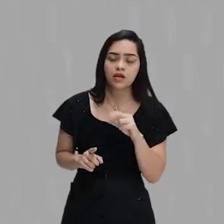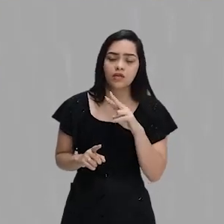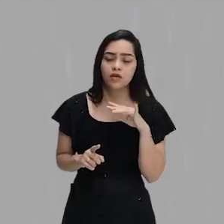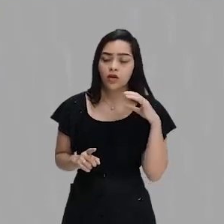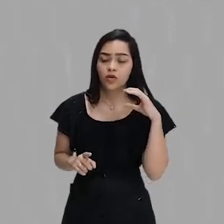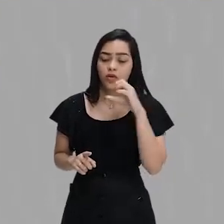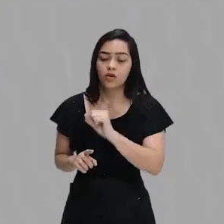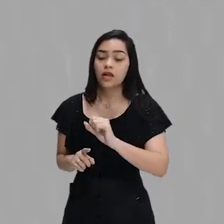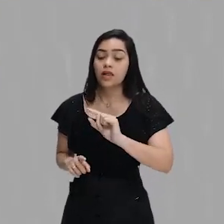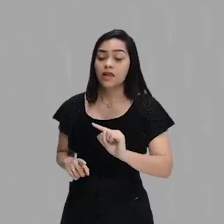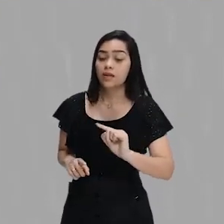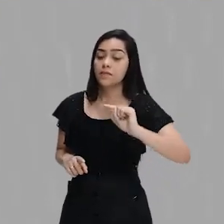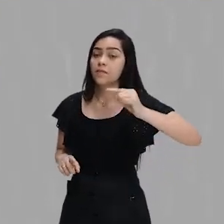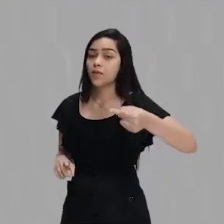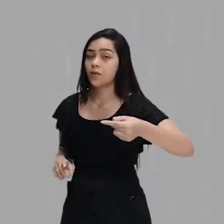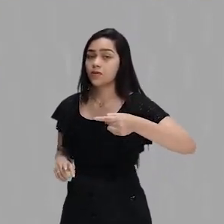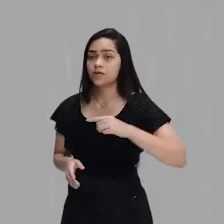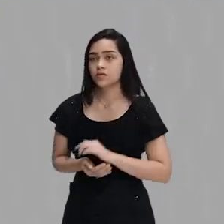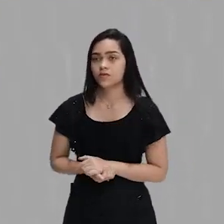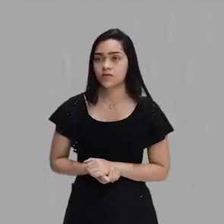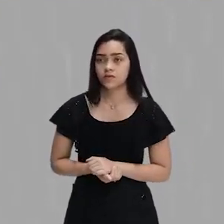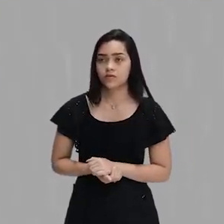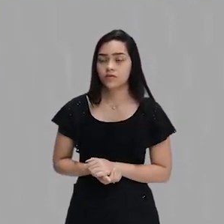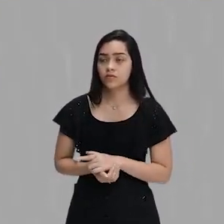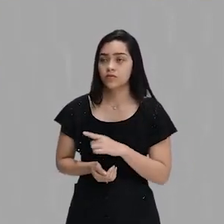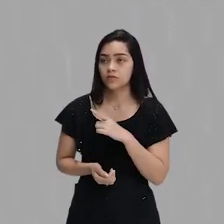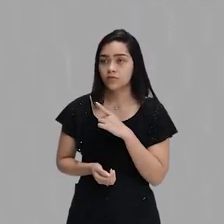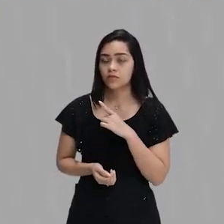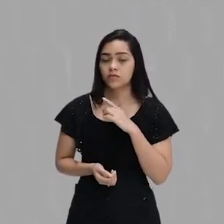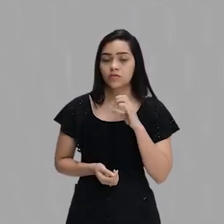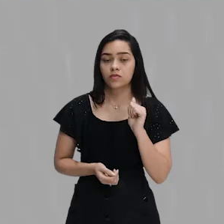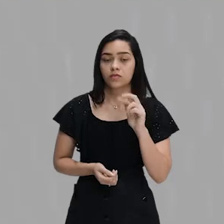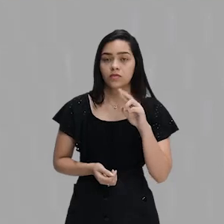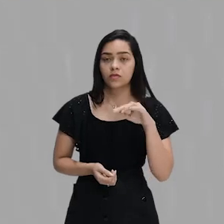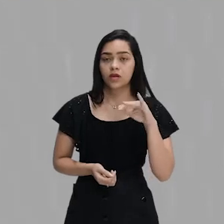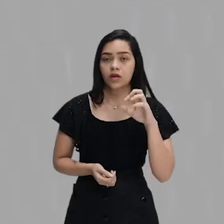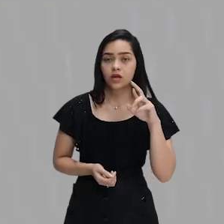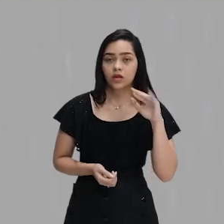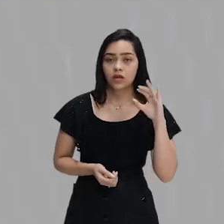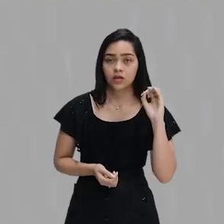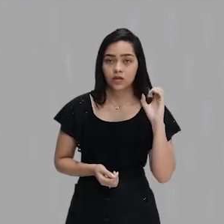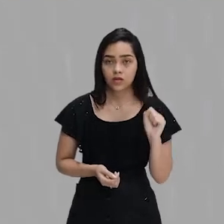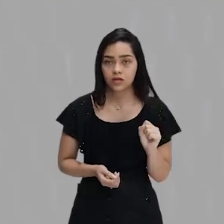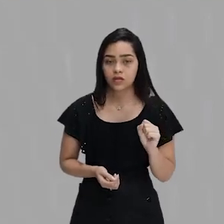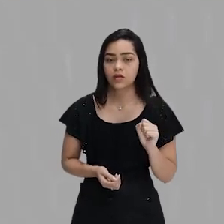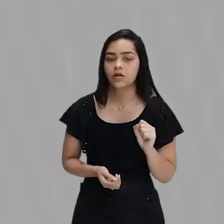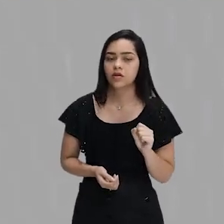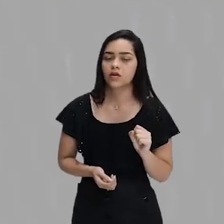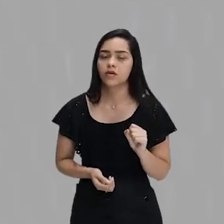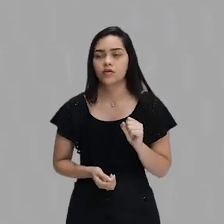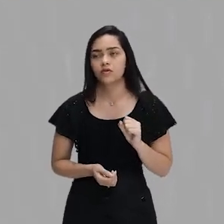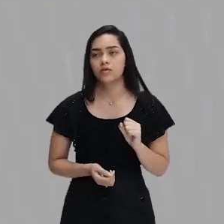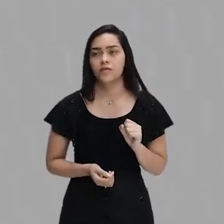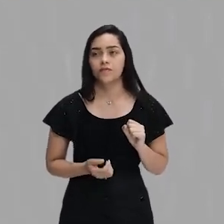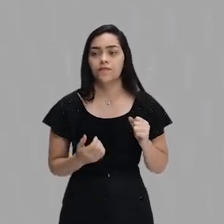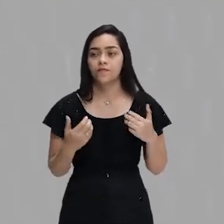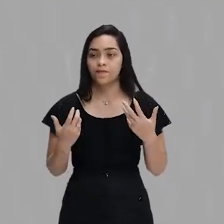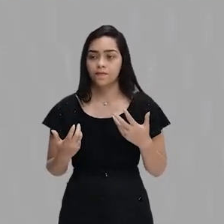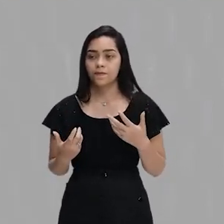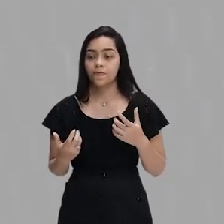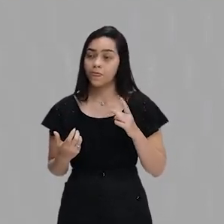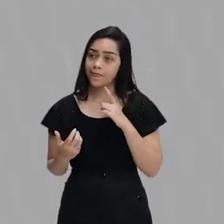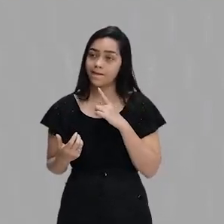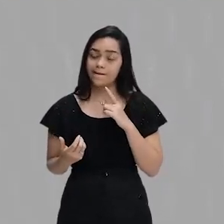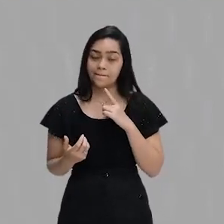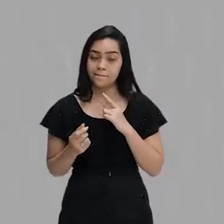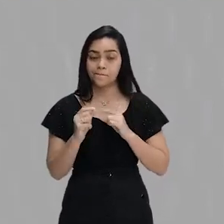alimentar depois. Então, eles são animais carniceiros, são animais comensais. Então, no